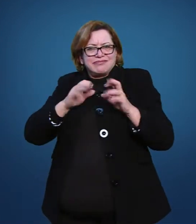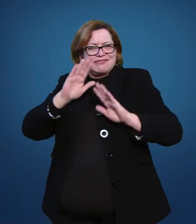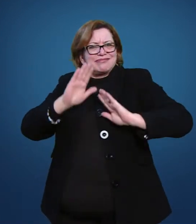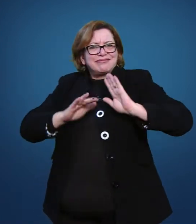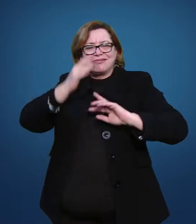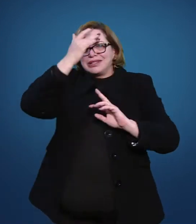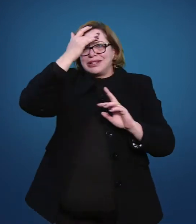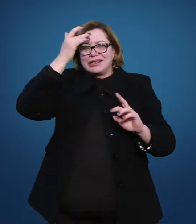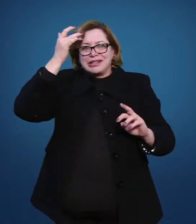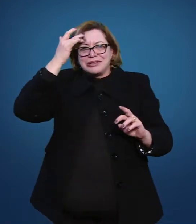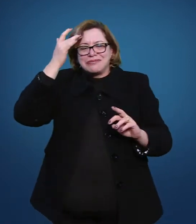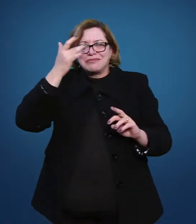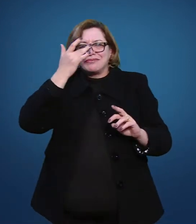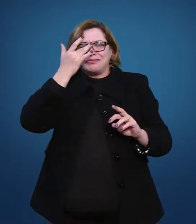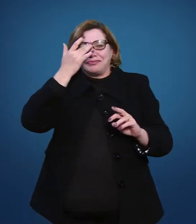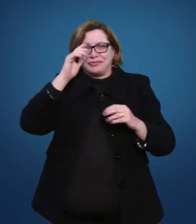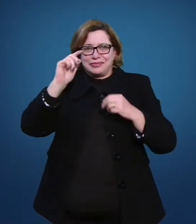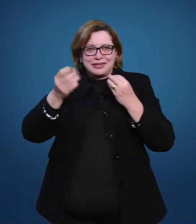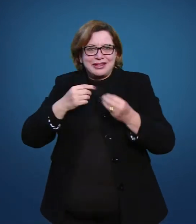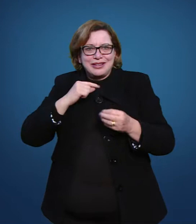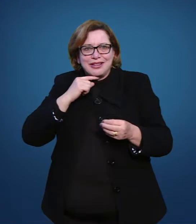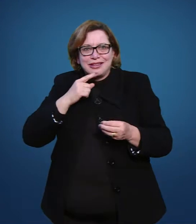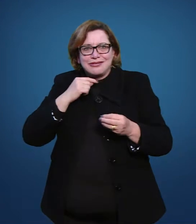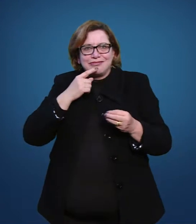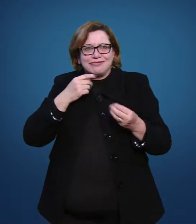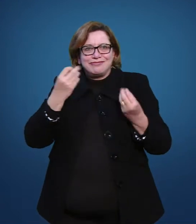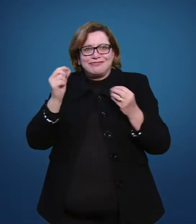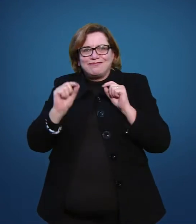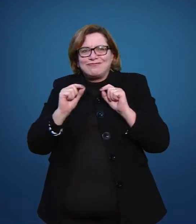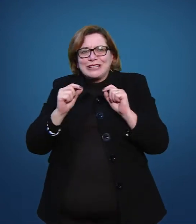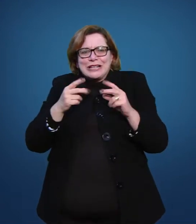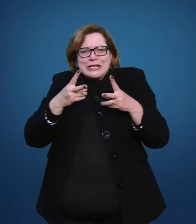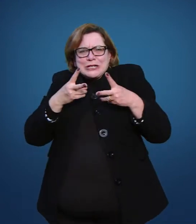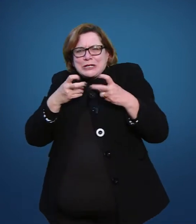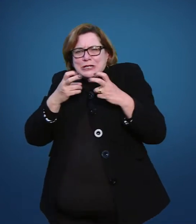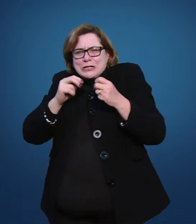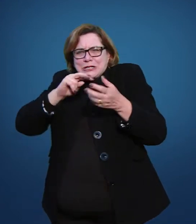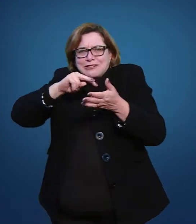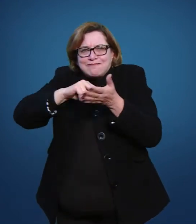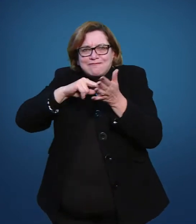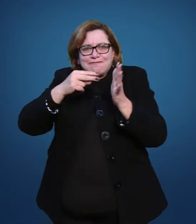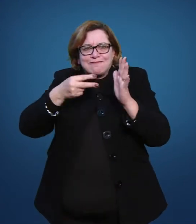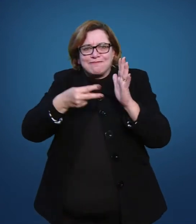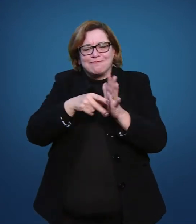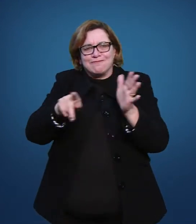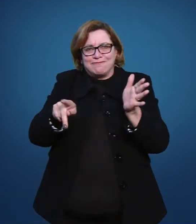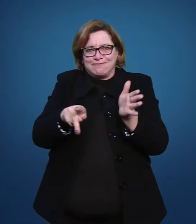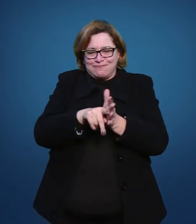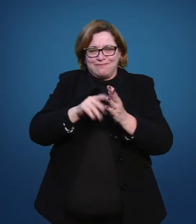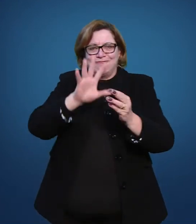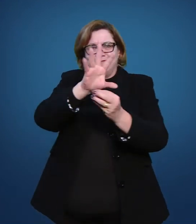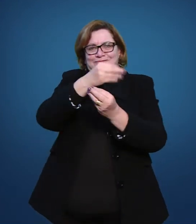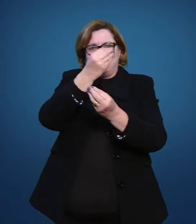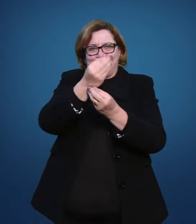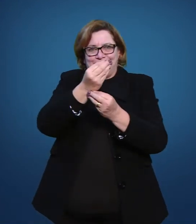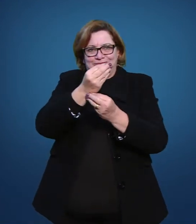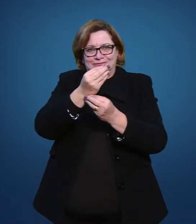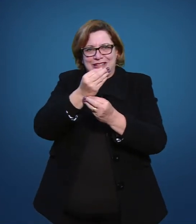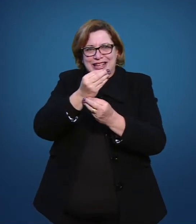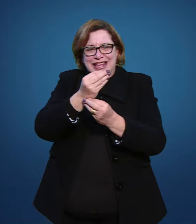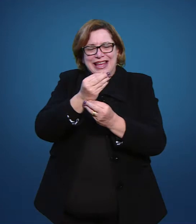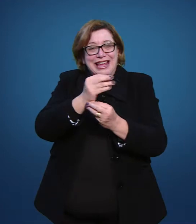espectadores não possuem as condições necessárias para decifrar a obra de arte. A obra, então, emite uma mensagem para